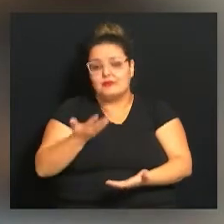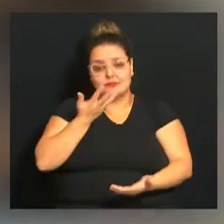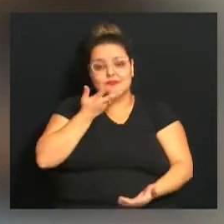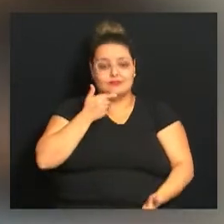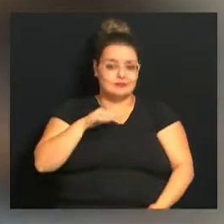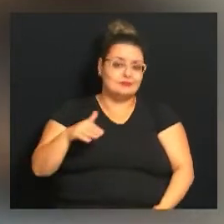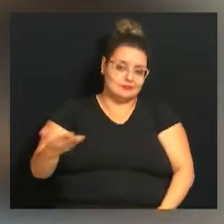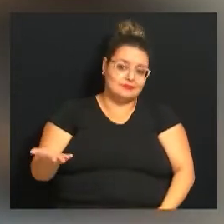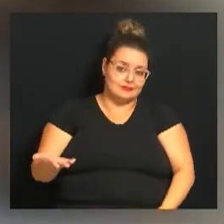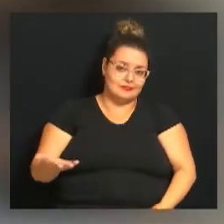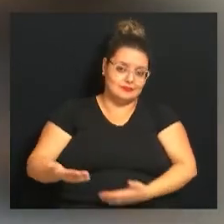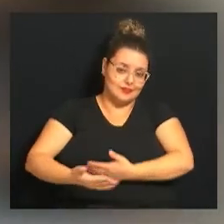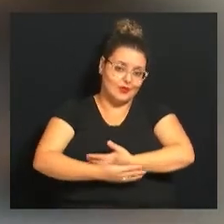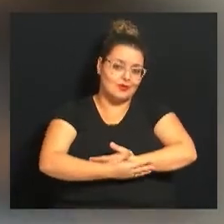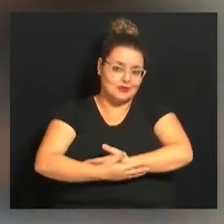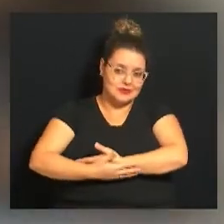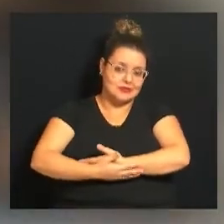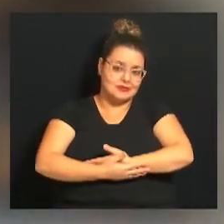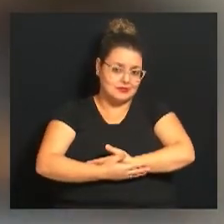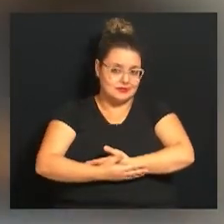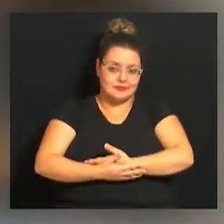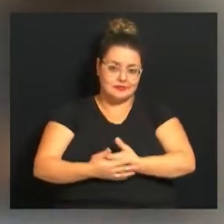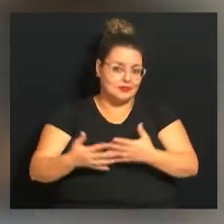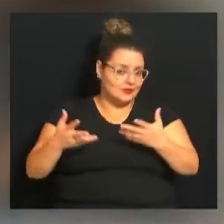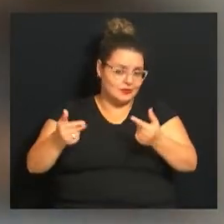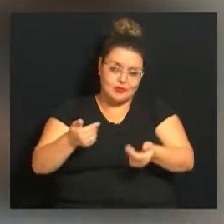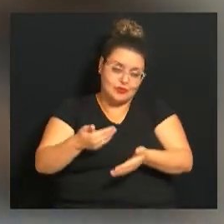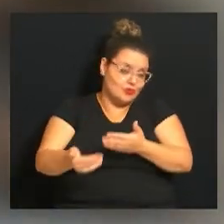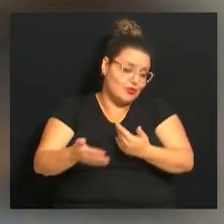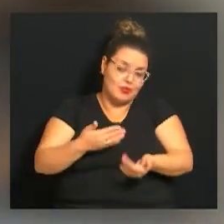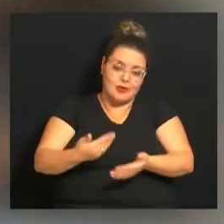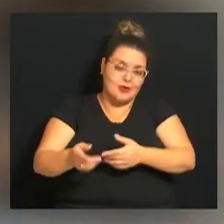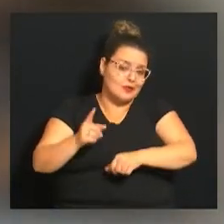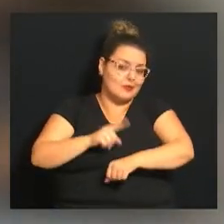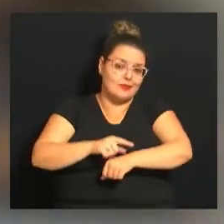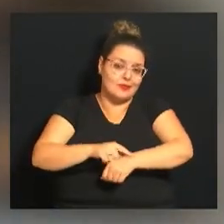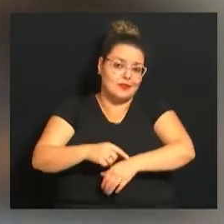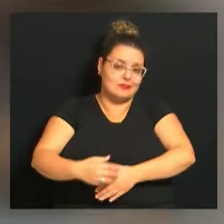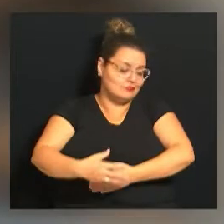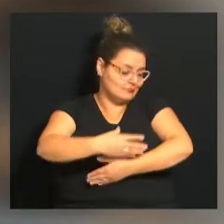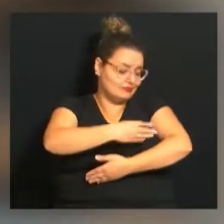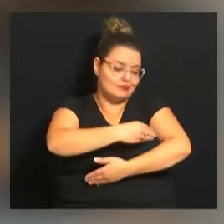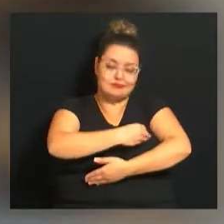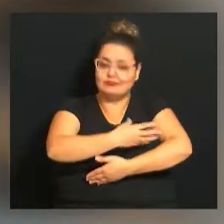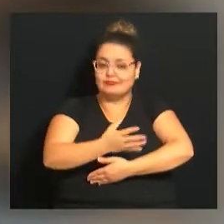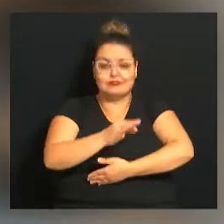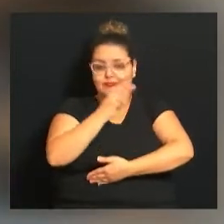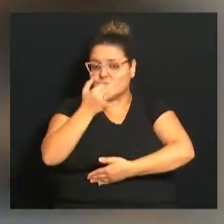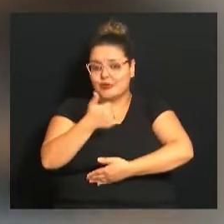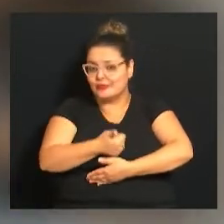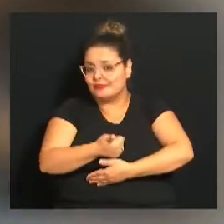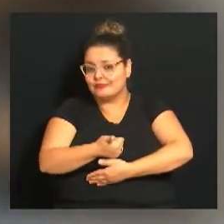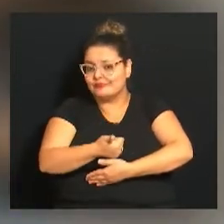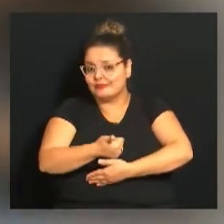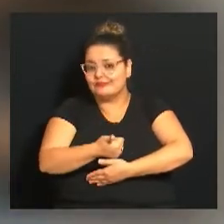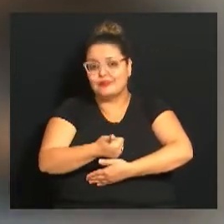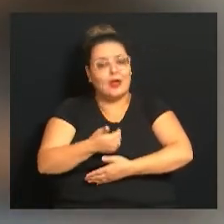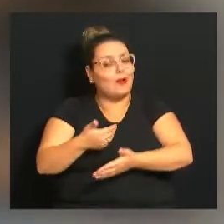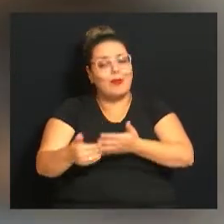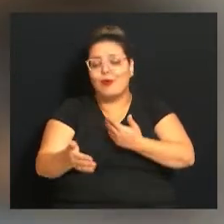ou para um recém-nascido. A todo e qualquer momento, né, ele está lá com a mãe, então, a todo e qualquer momento ele